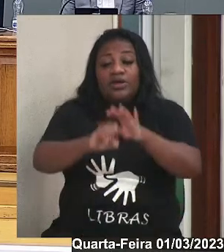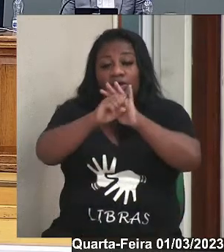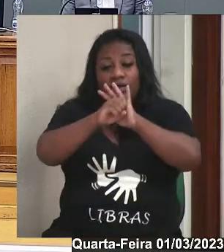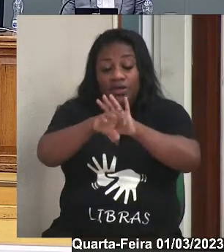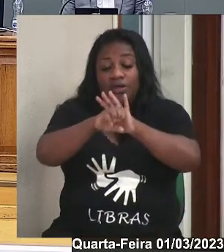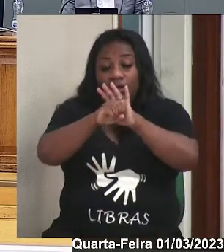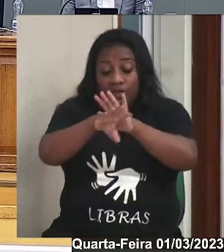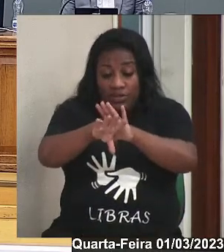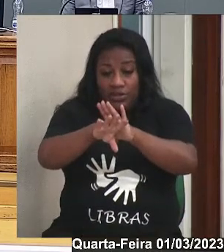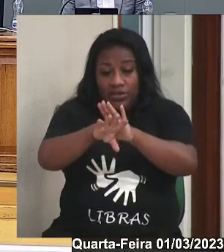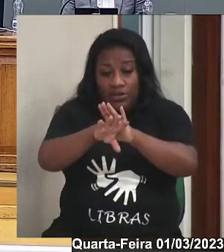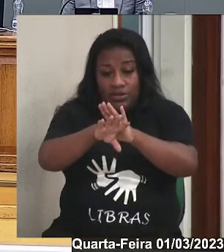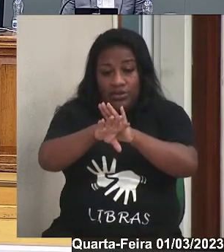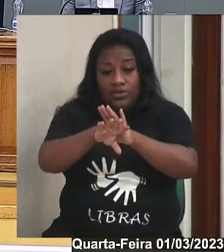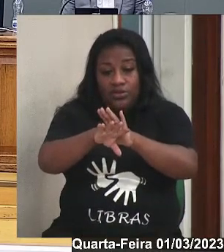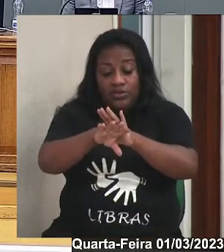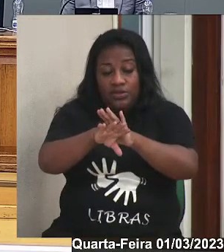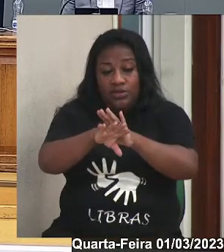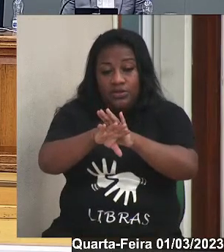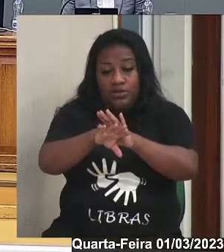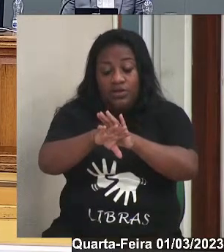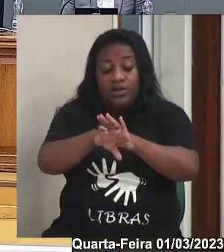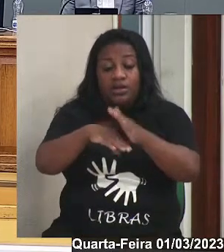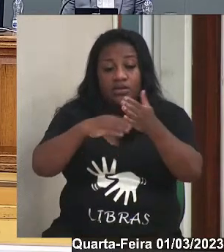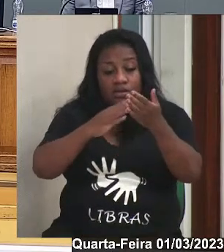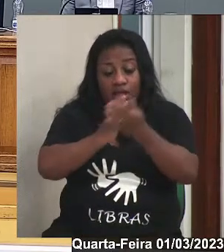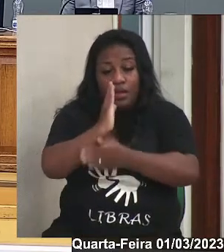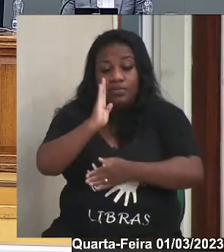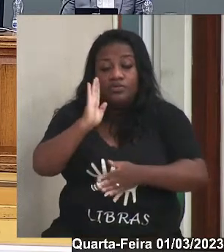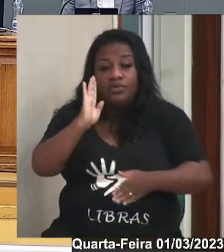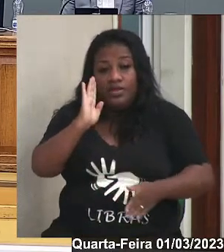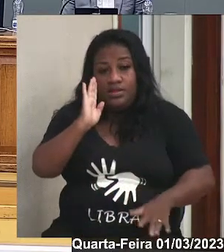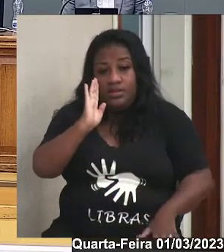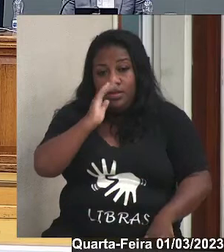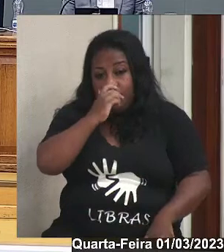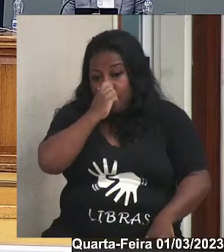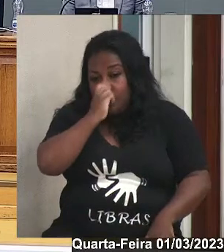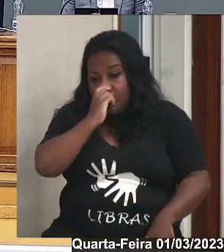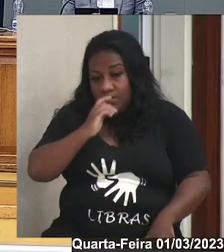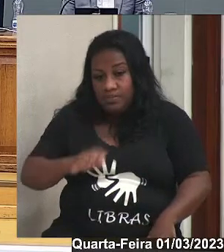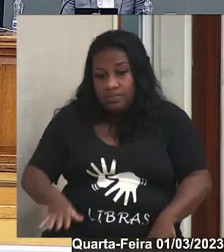A indicação número 46/2023 está aprovada.